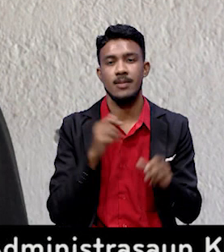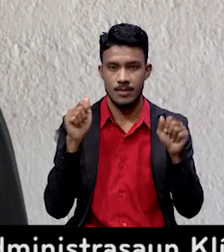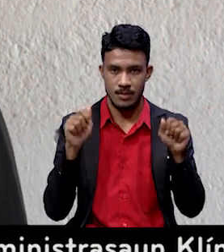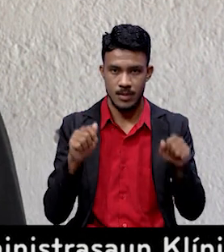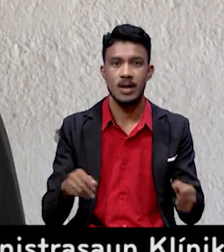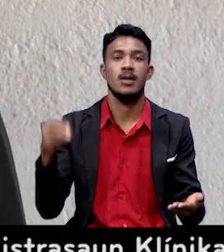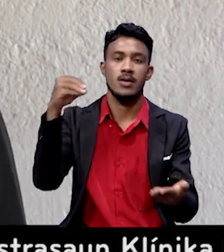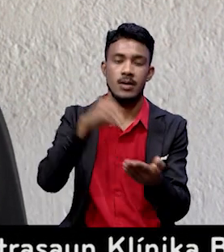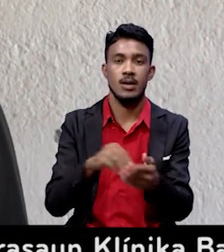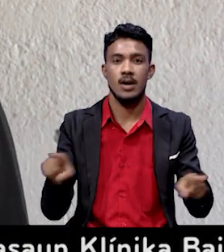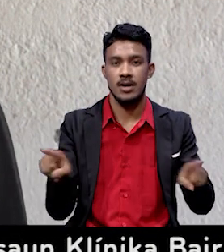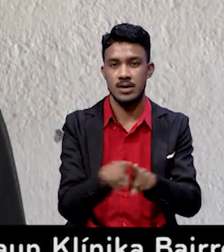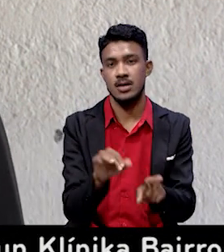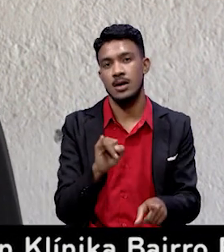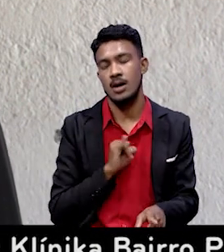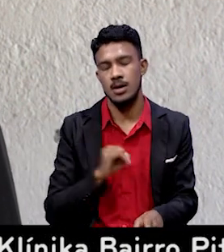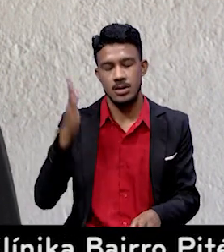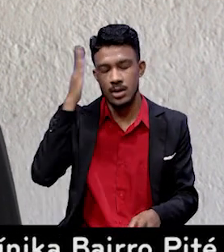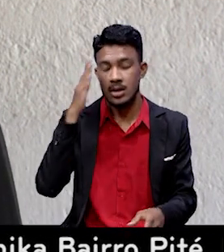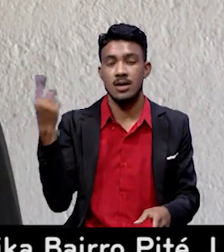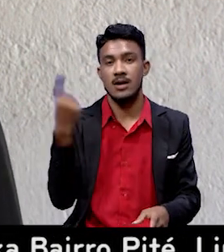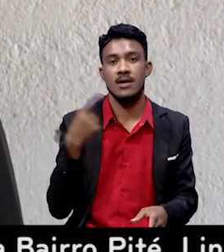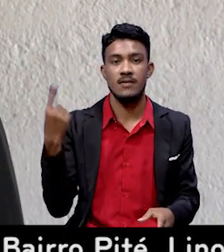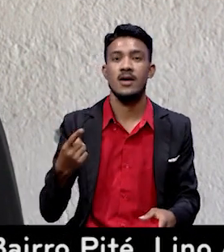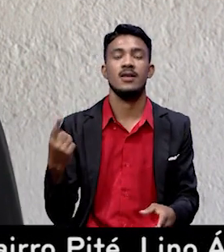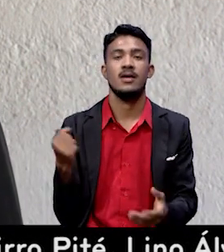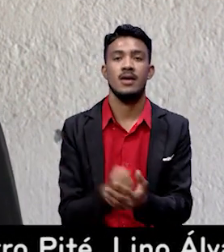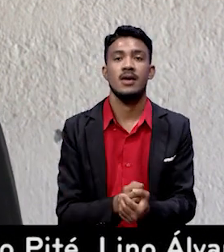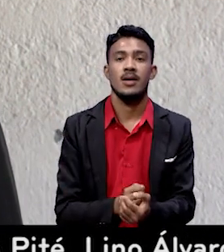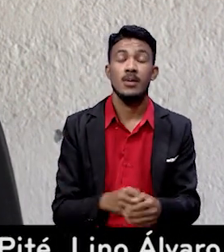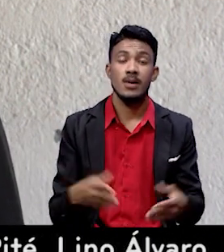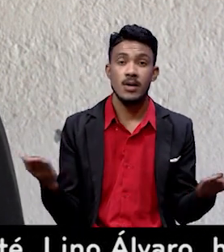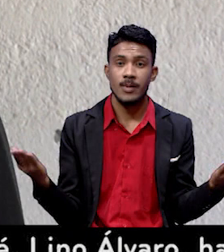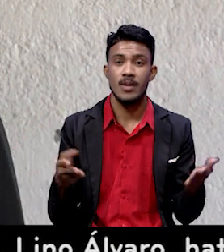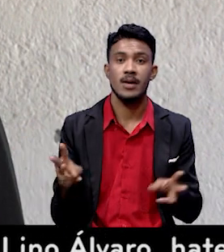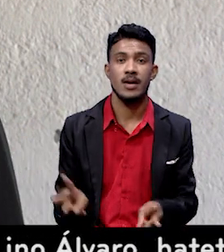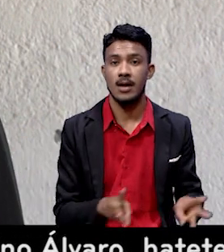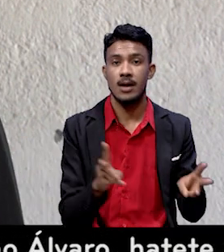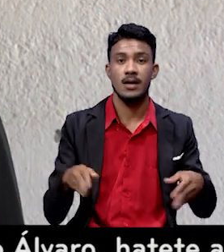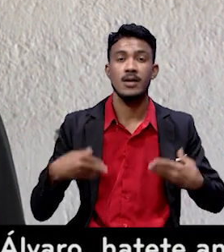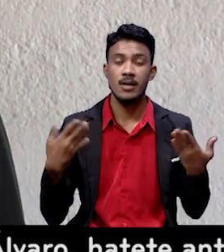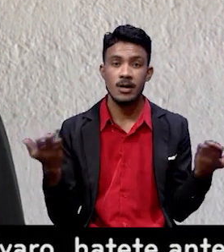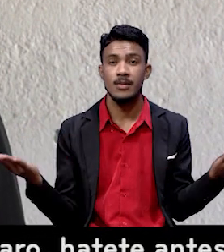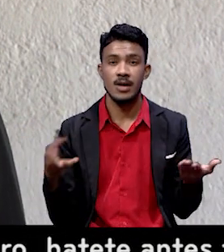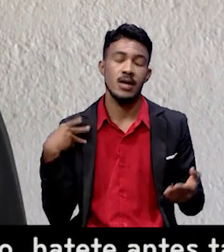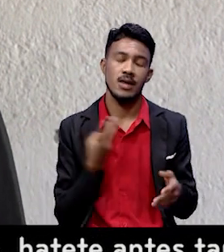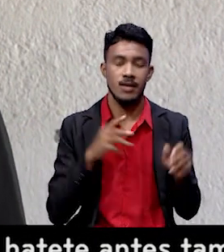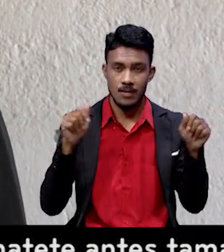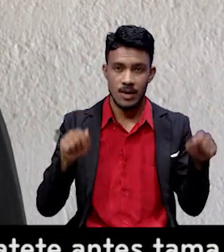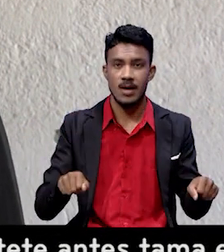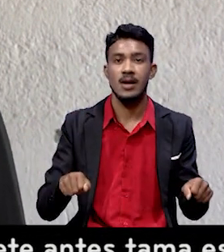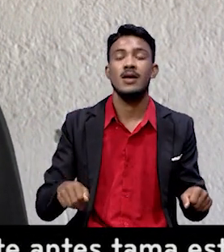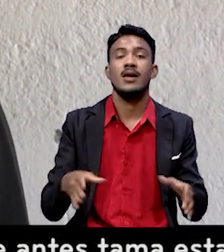E bem, a gente não sente na fata em ela, a gente não dá a gente, a gente vai para a gente ter CNRT,